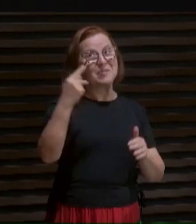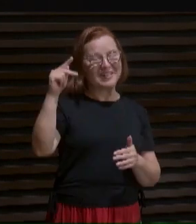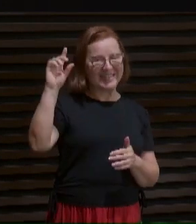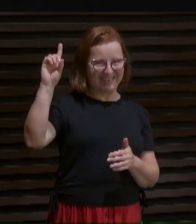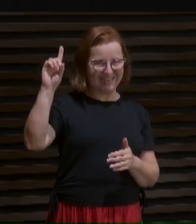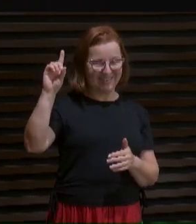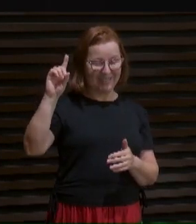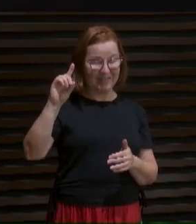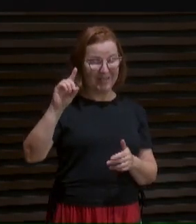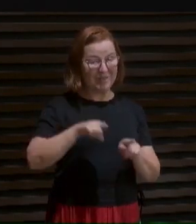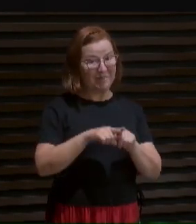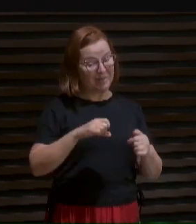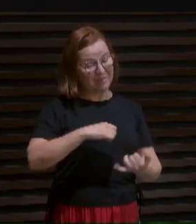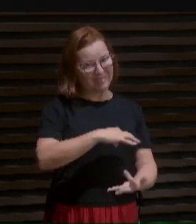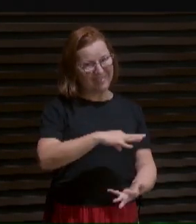mundo,